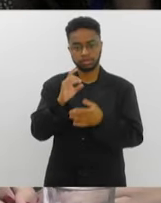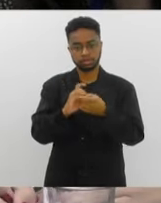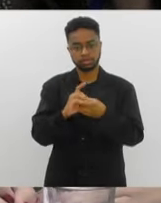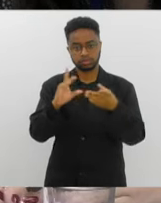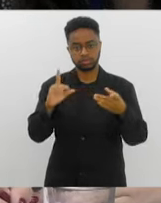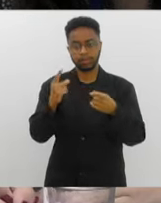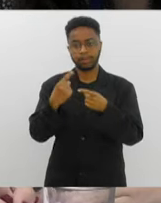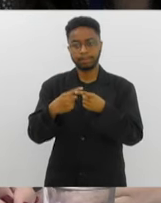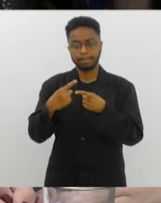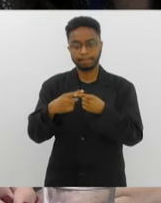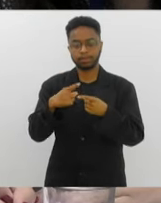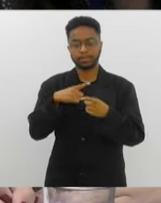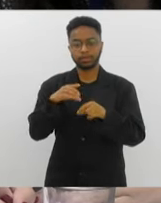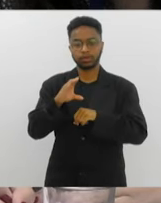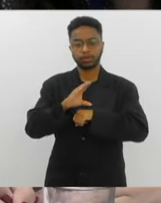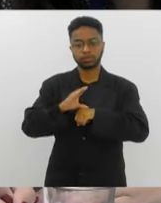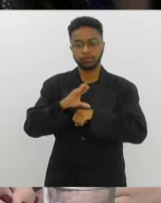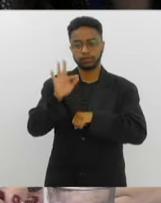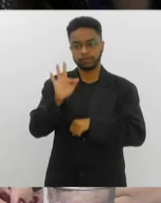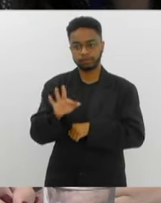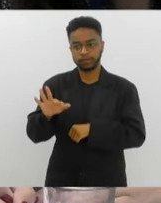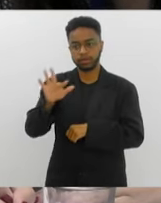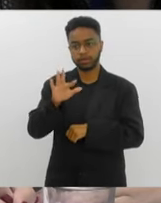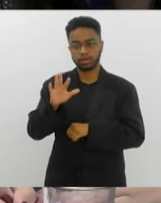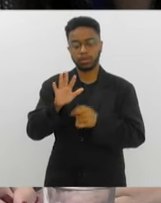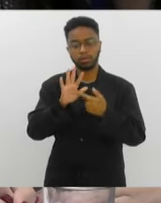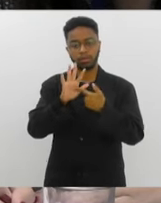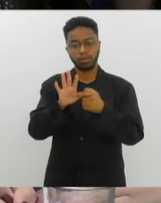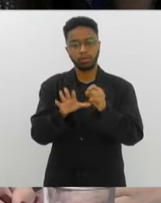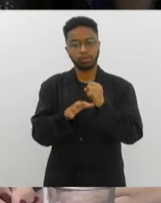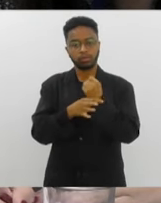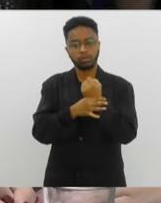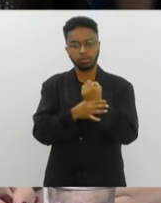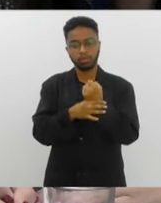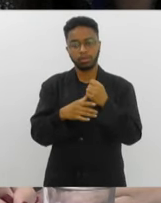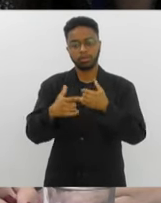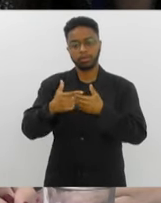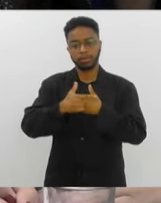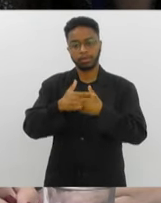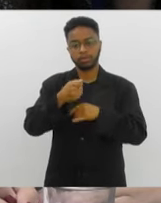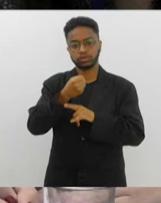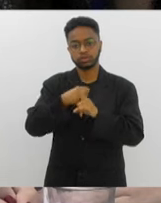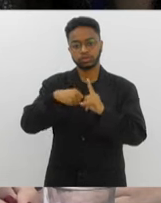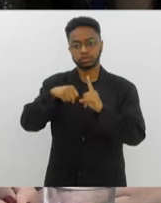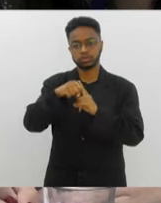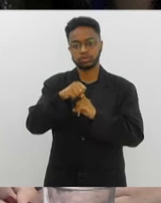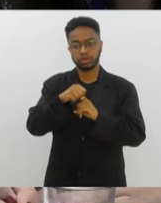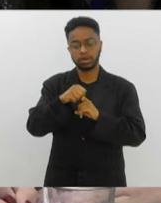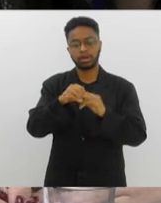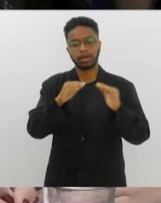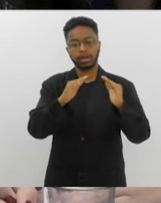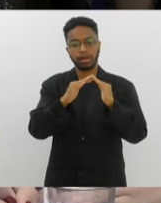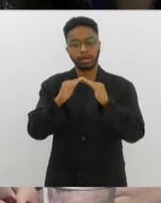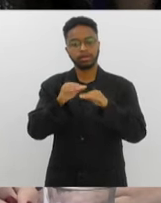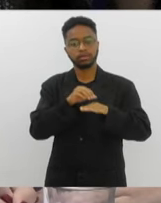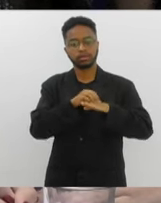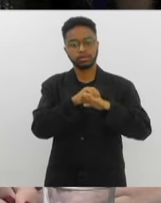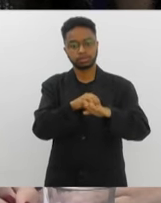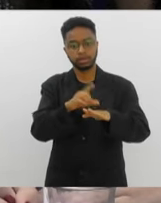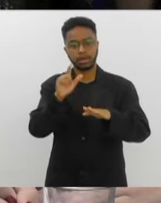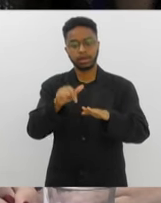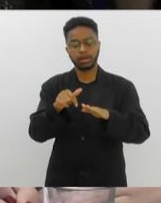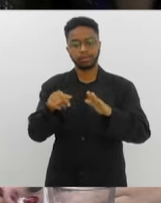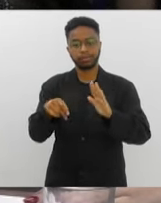a Constituição Federal... assegura expressamente a função social da propriedade e serviços de transporte, são concessões do